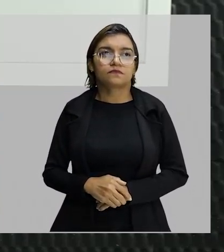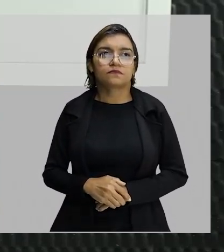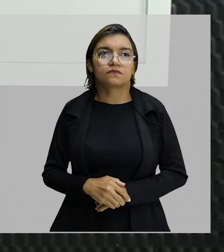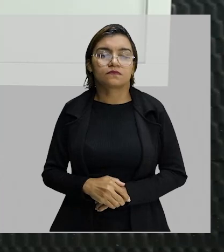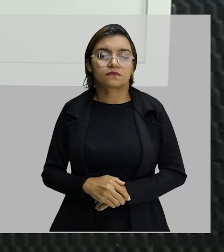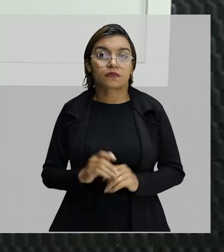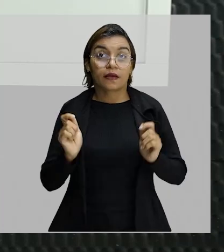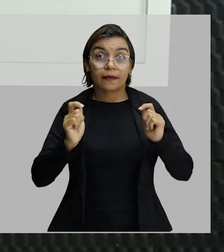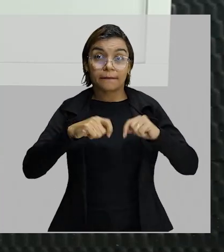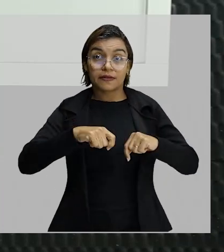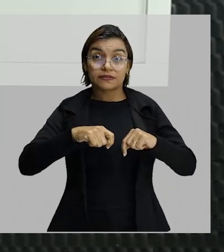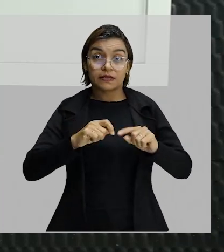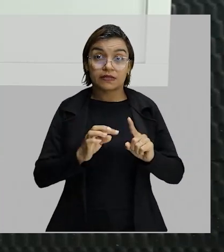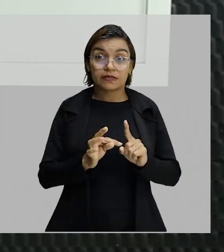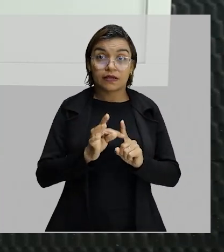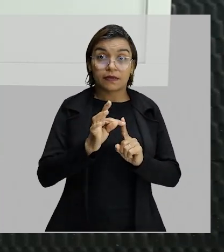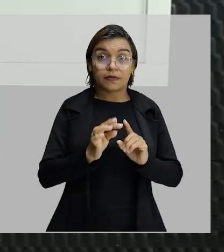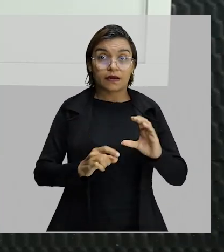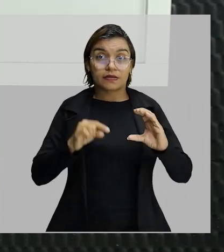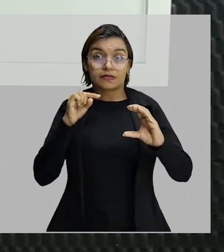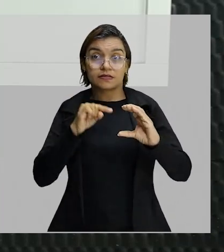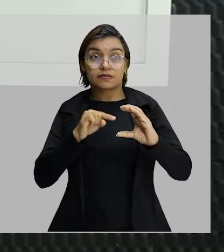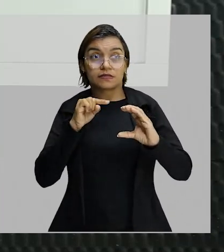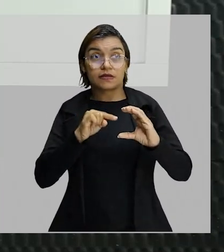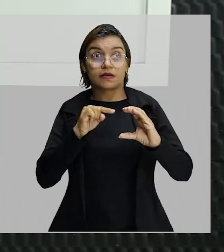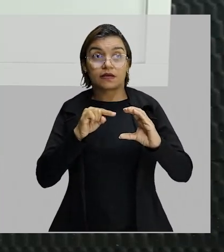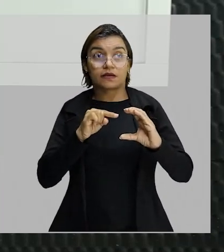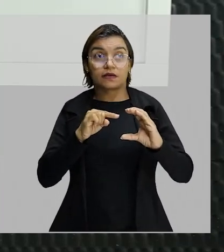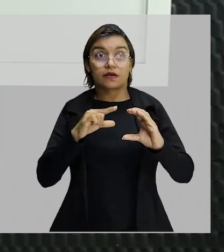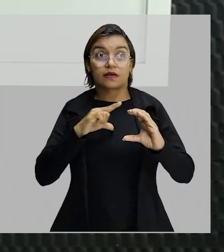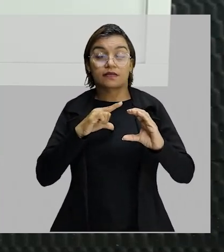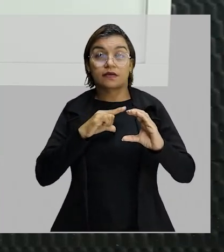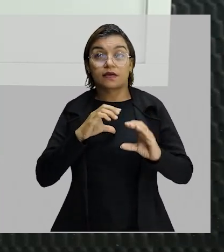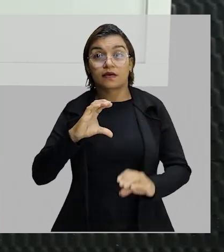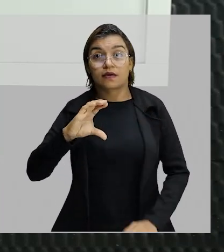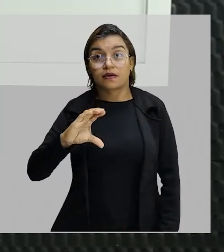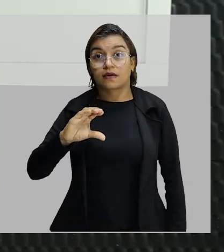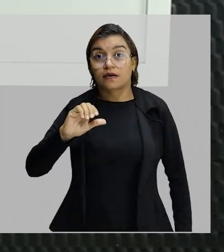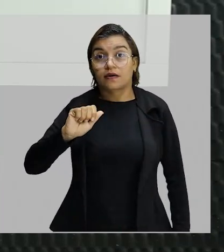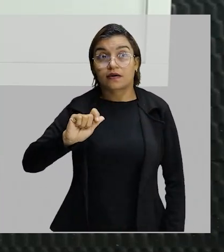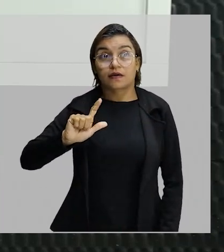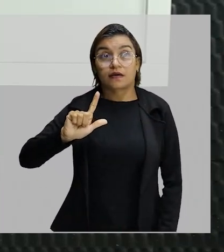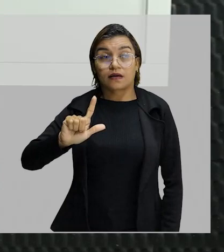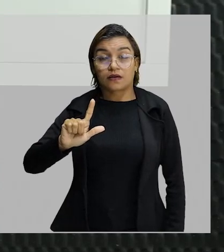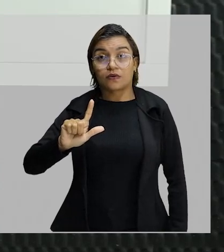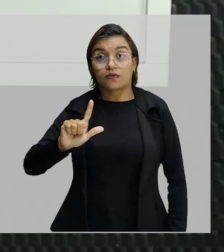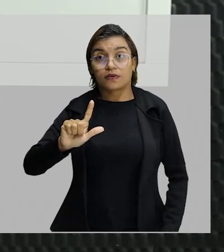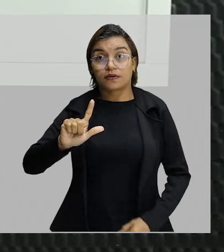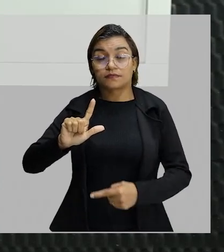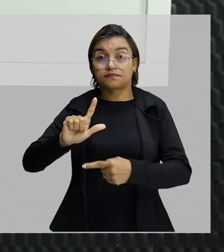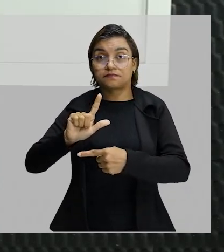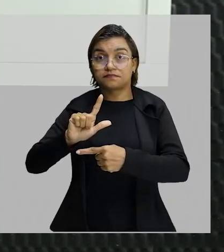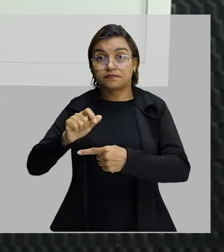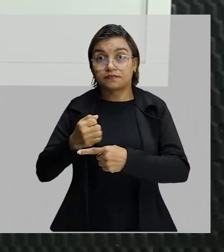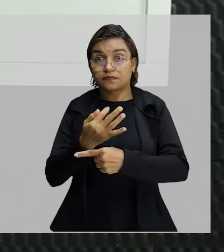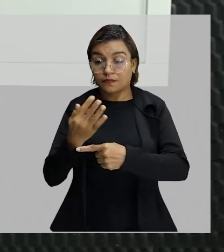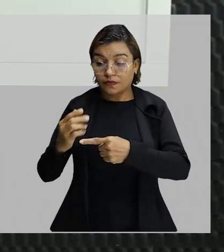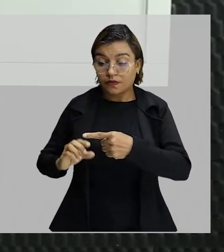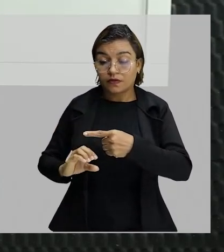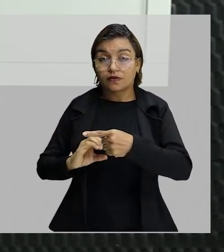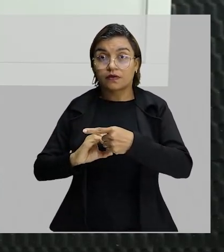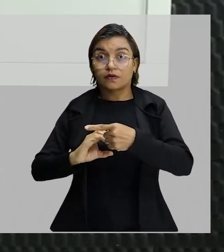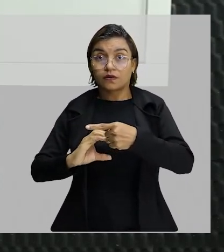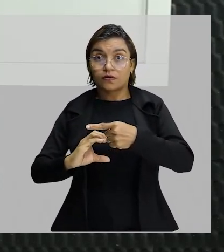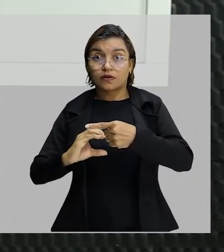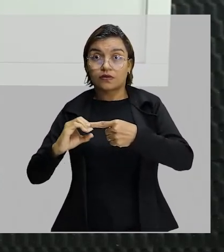que a capacidade térmica é dada por calorias por grau Celsius. E a massa